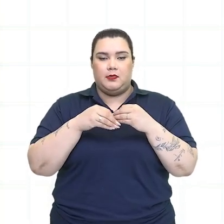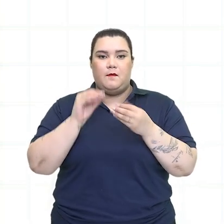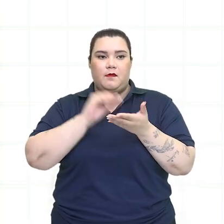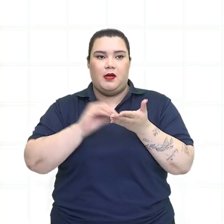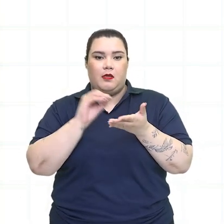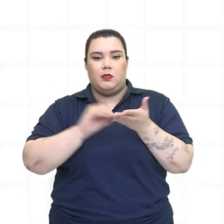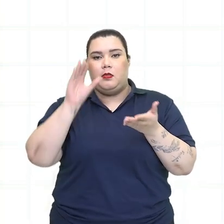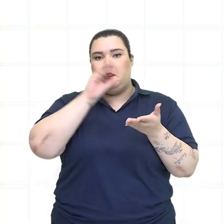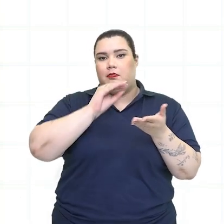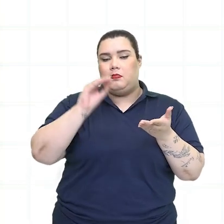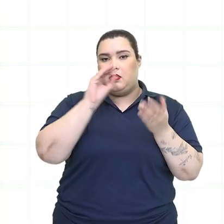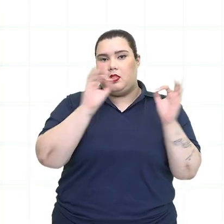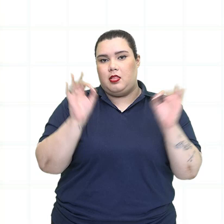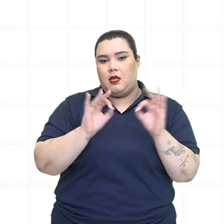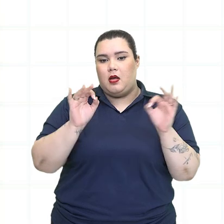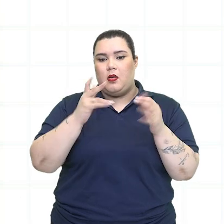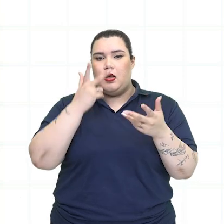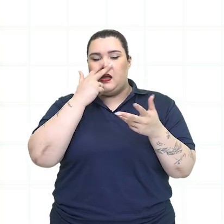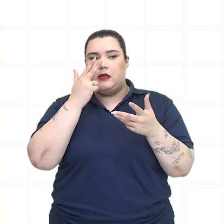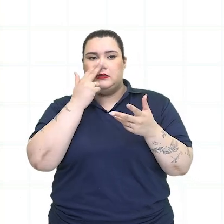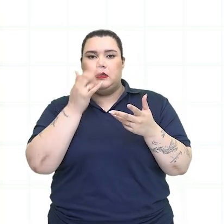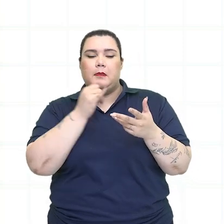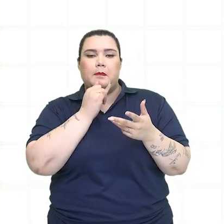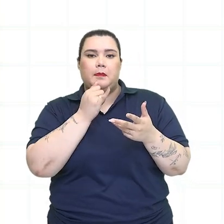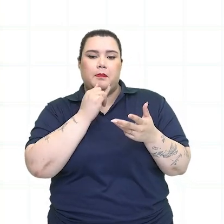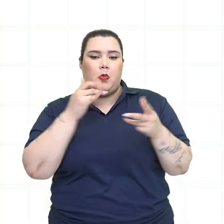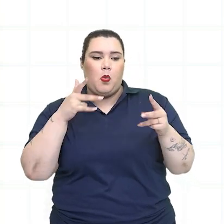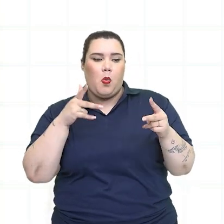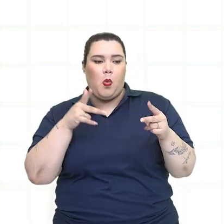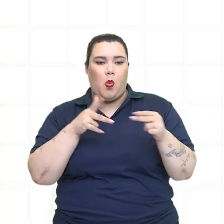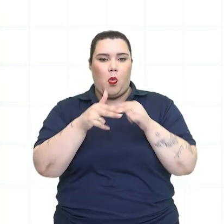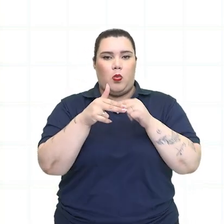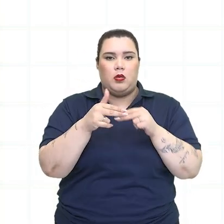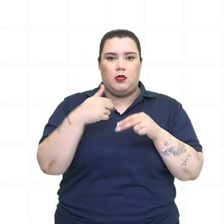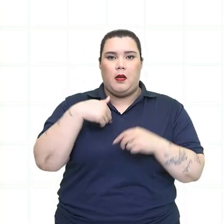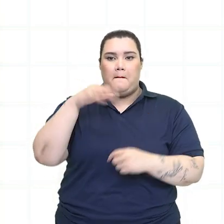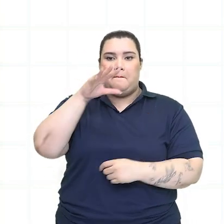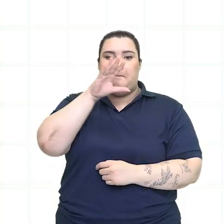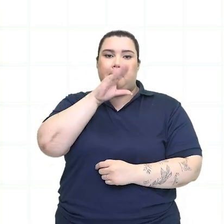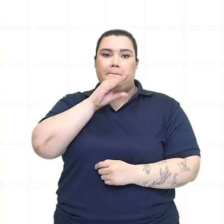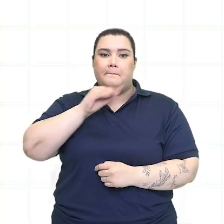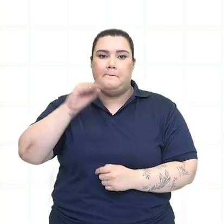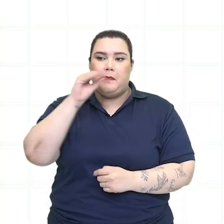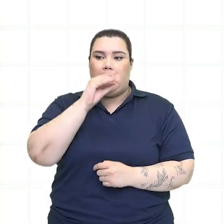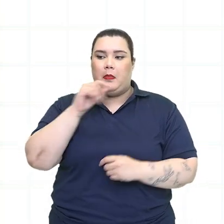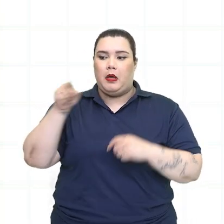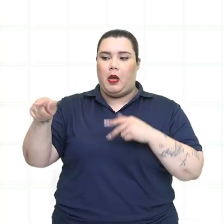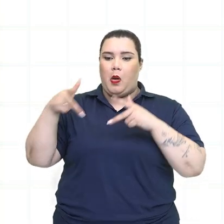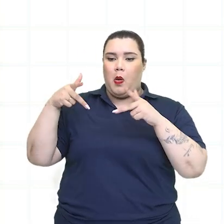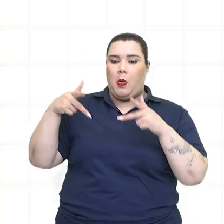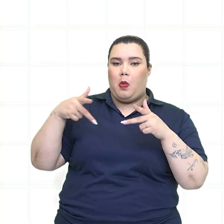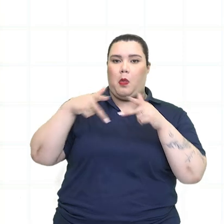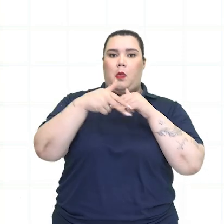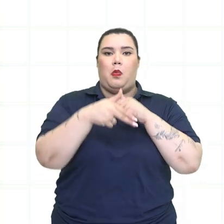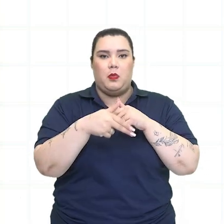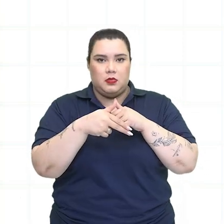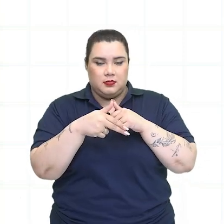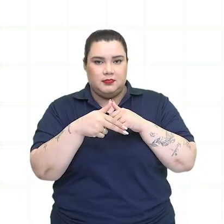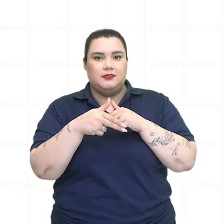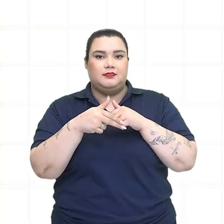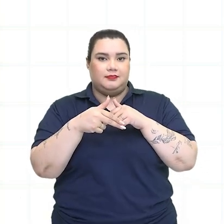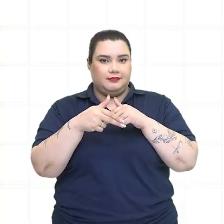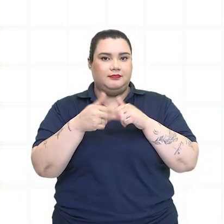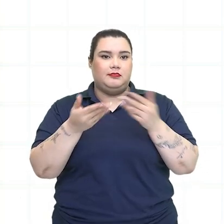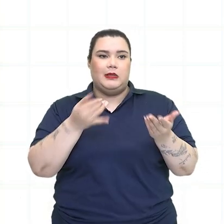Que pode ter sido interrompido por alguém. Ele já estava querendo falar, mas chegou alguém lá